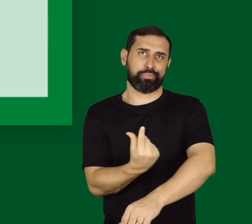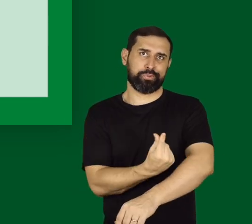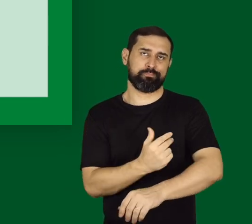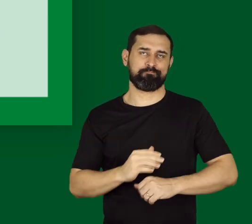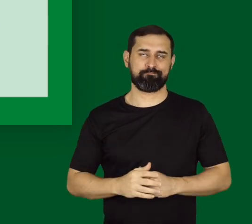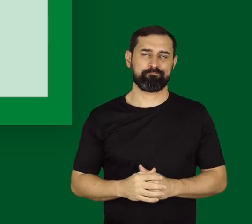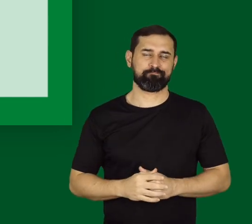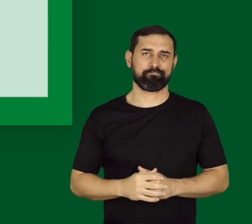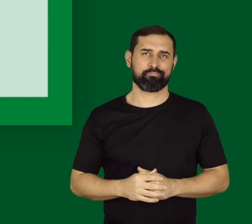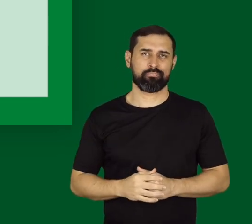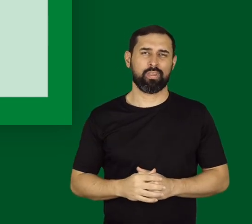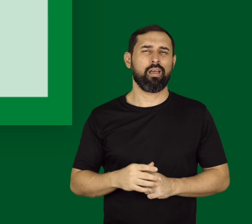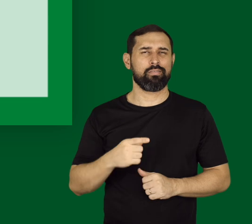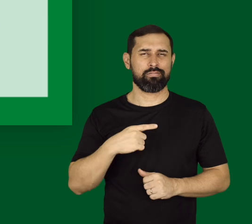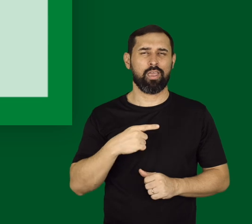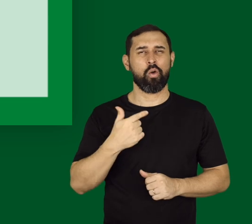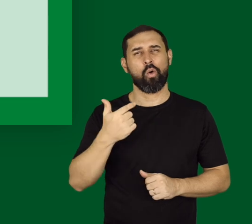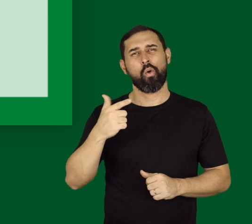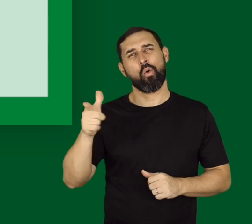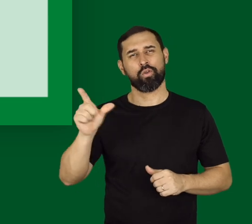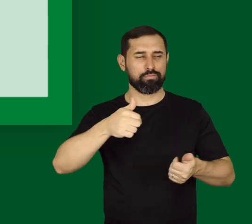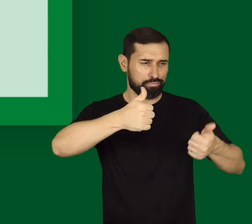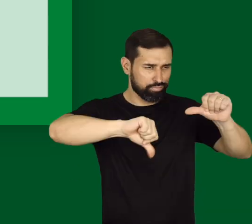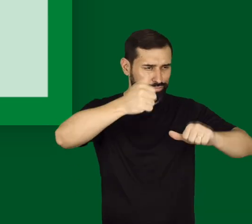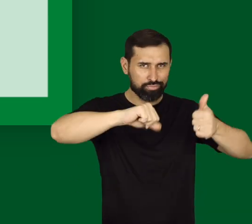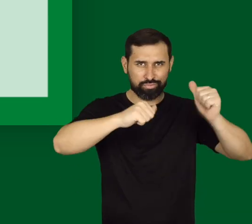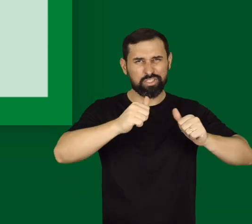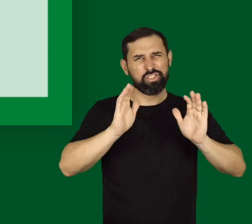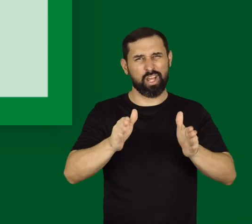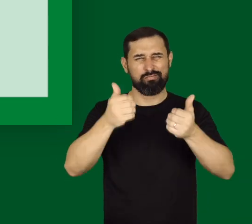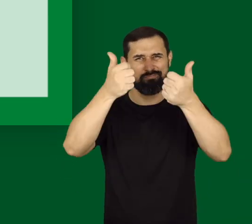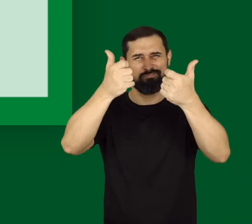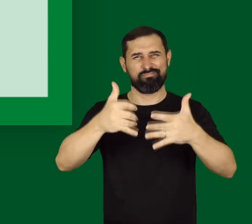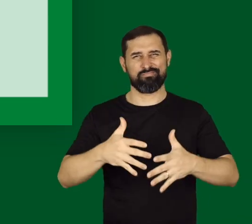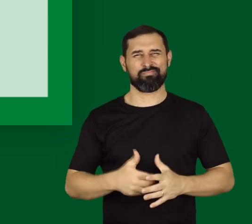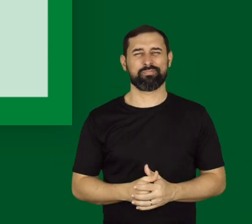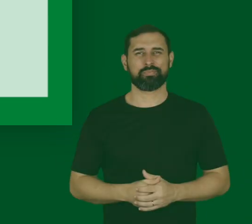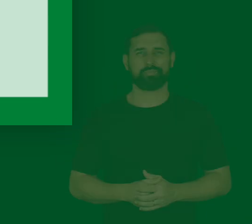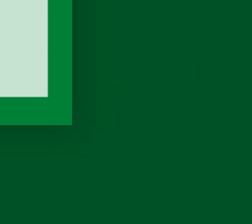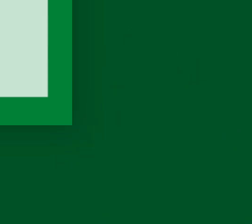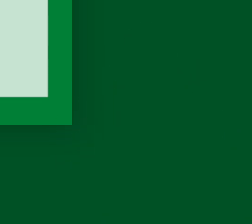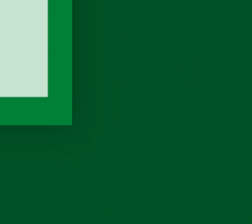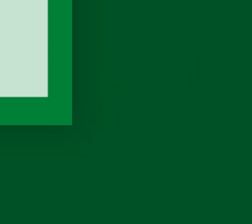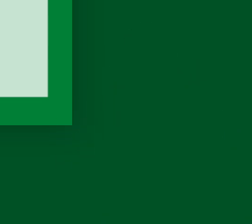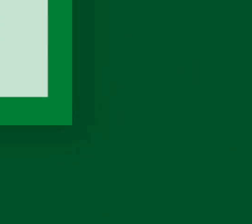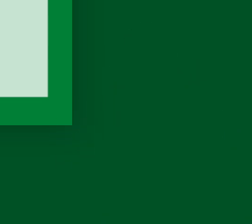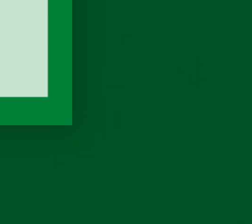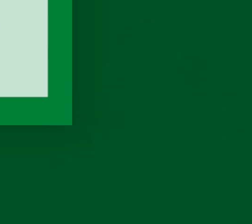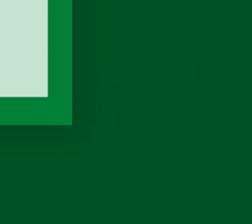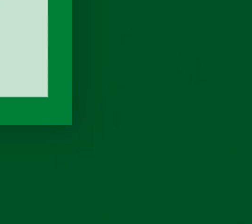fazer o corticoide em dose de estresse. E aí sim tem o método de avaliação que a gente também já